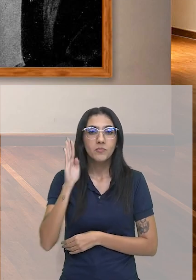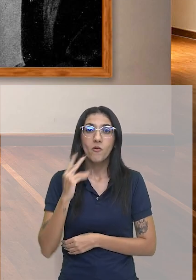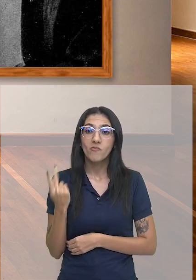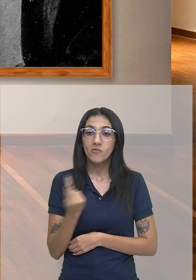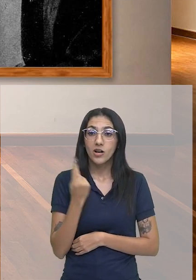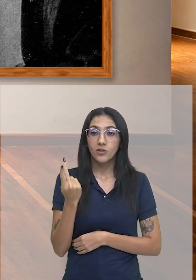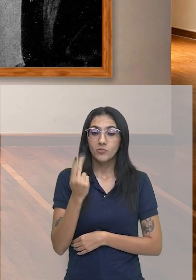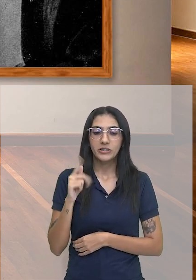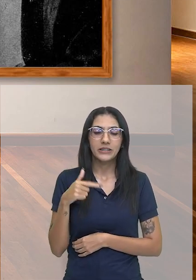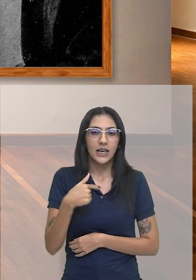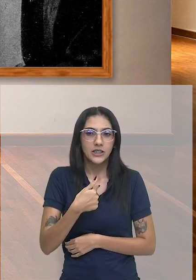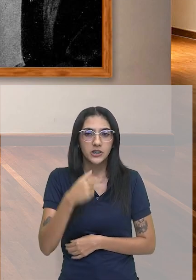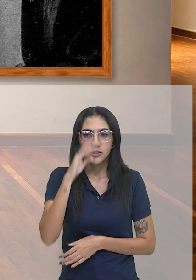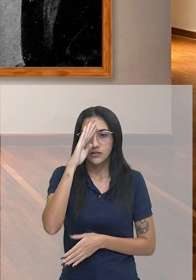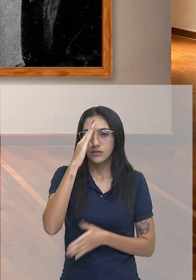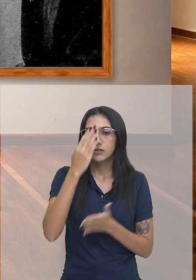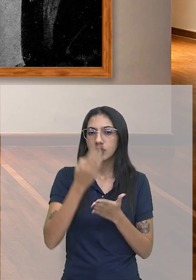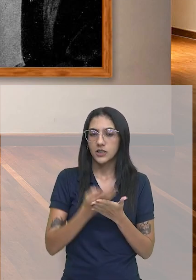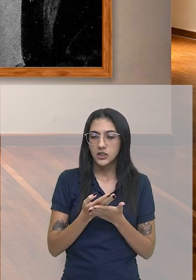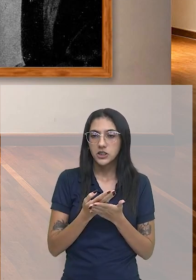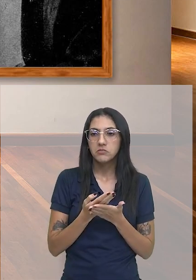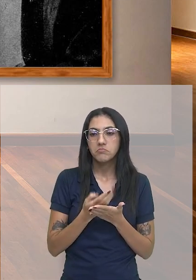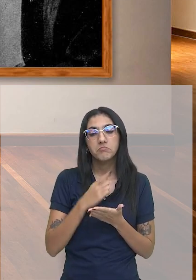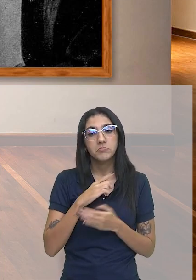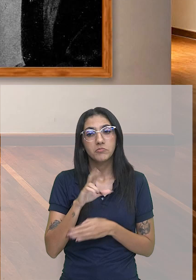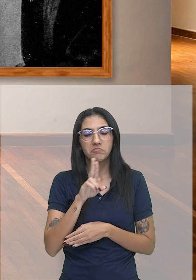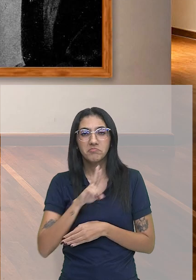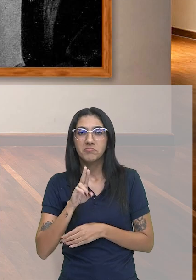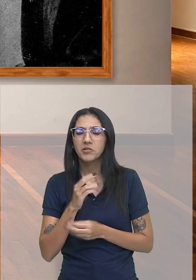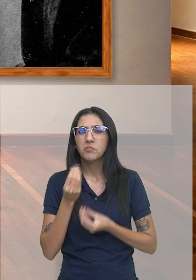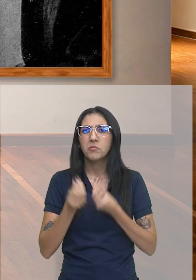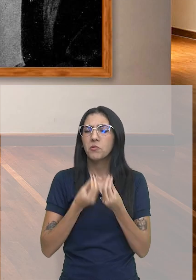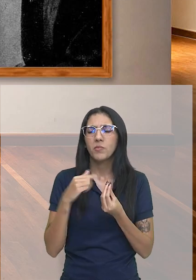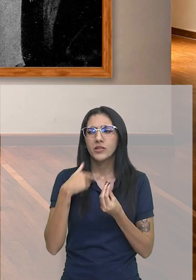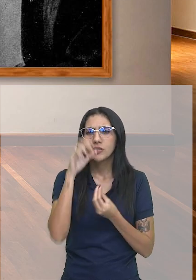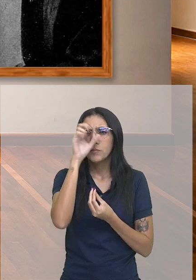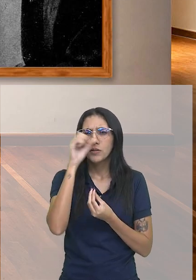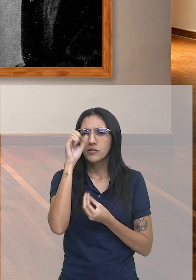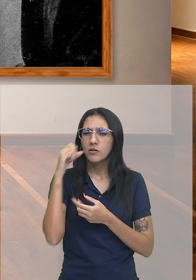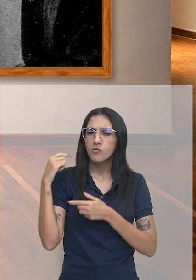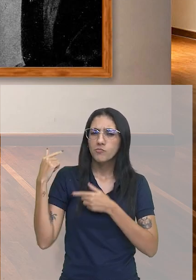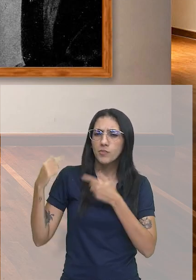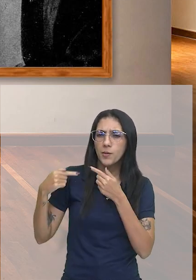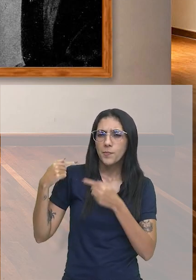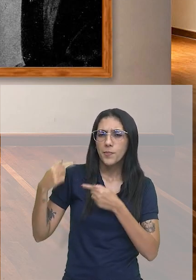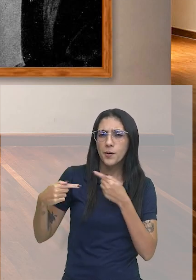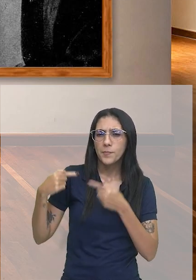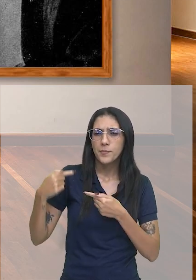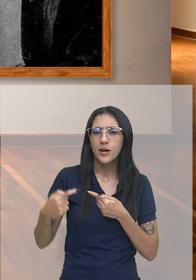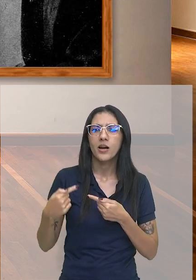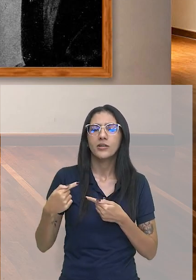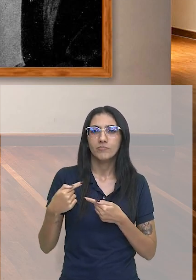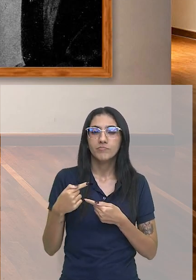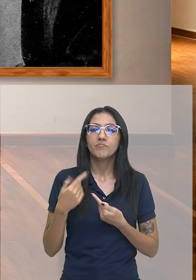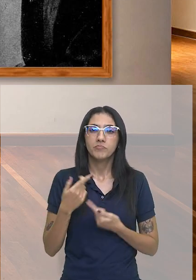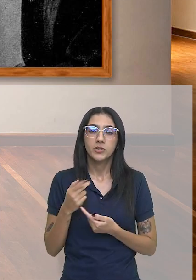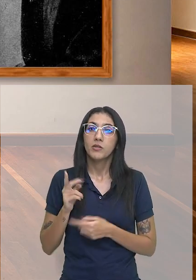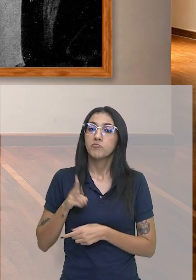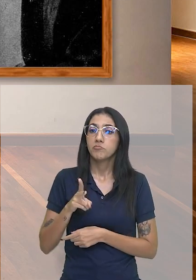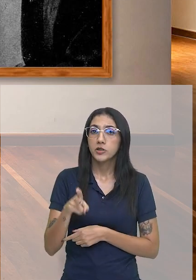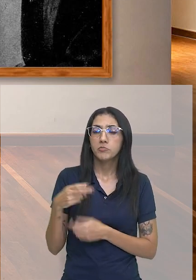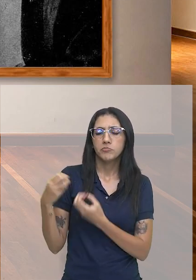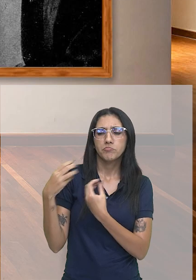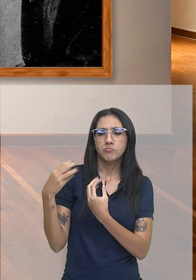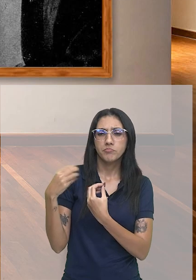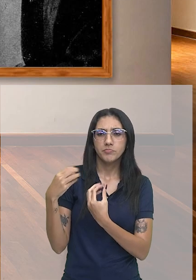você participa, sendo transmitida de geração em geração através da